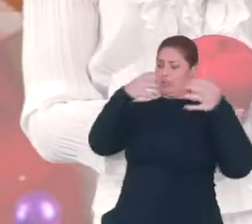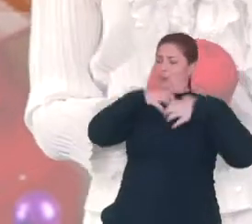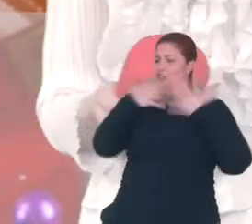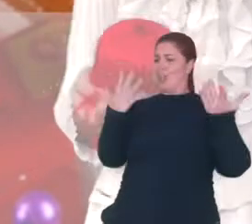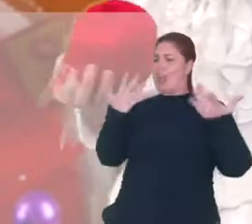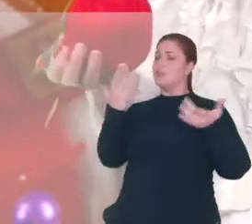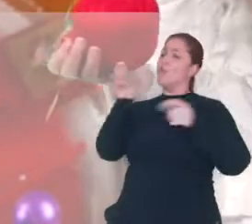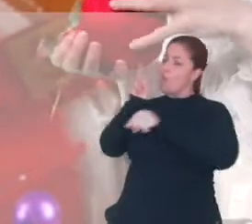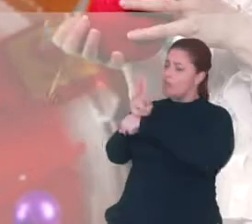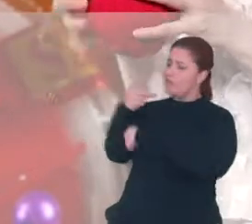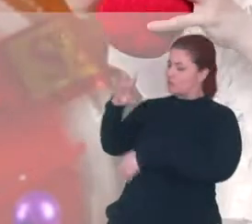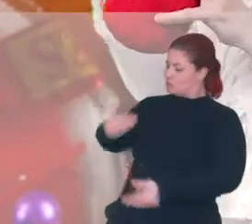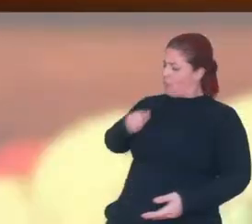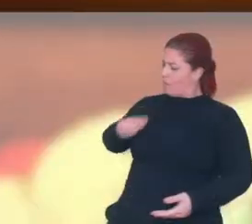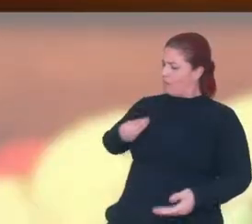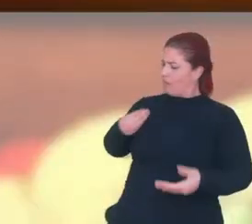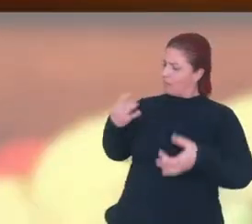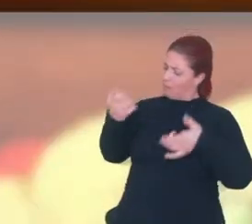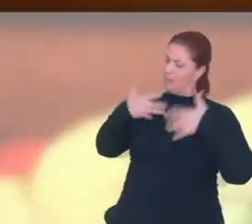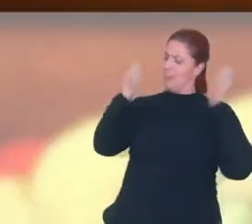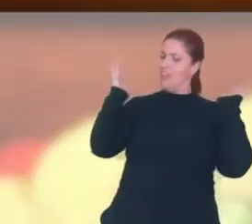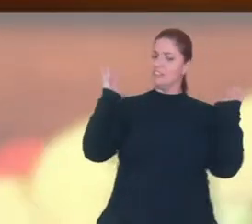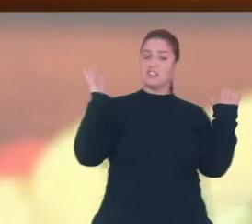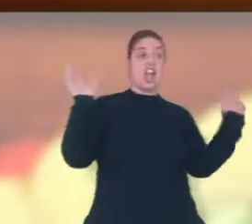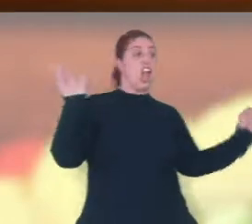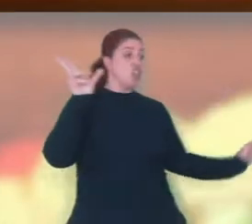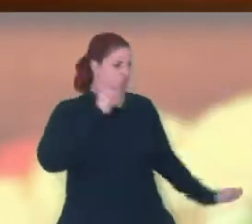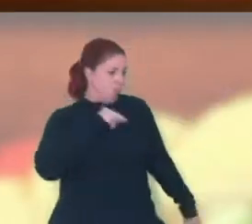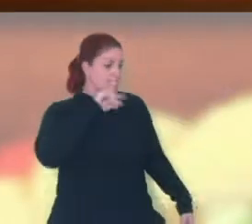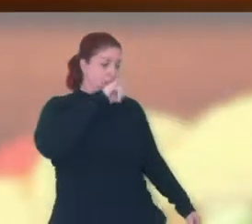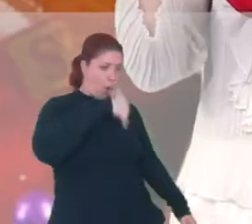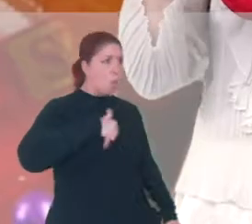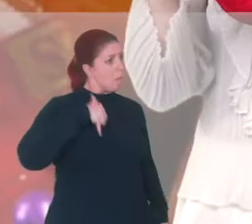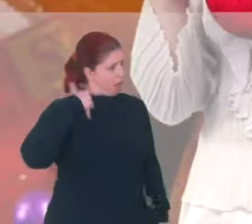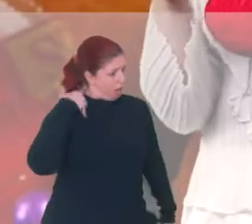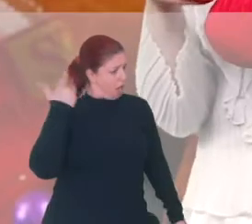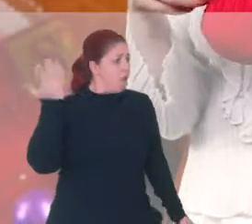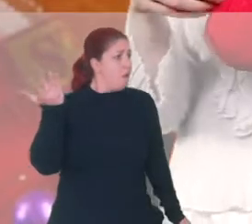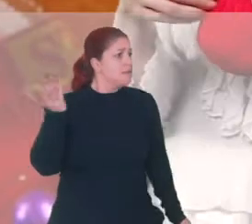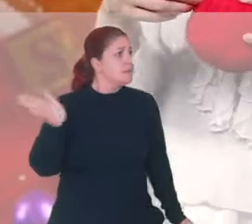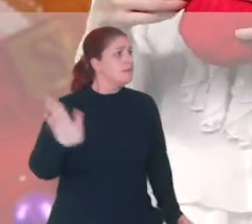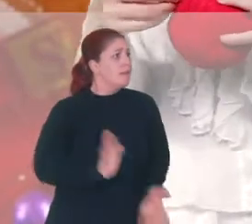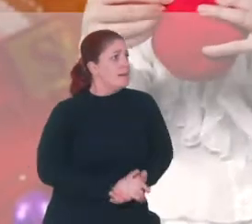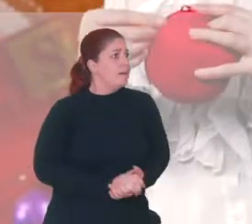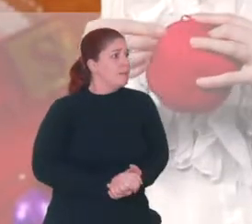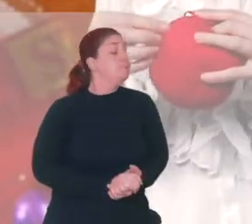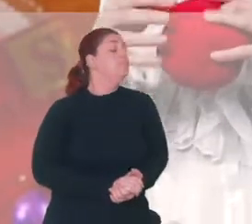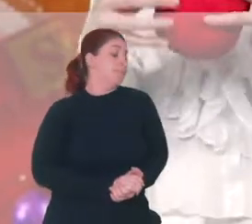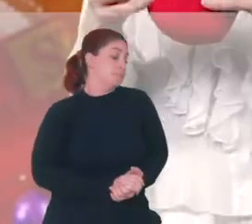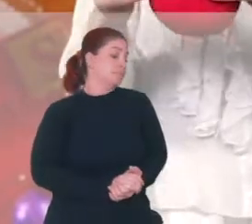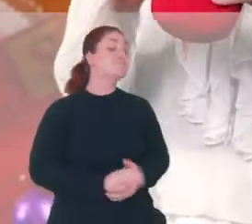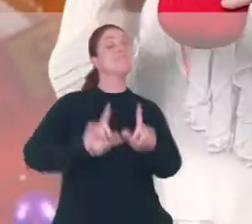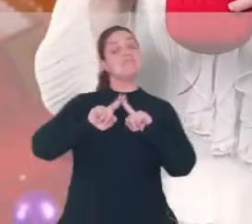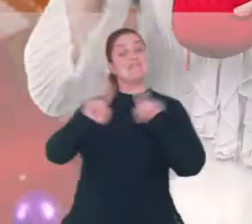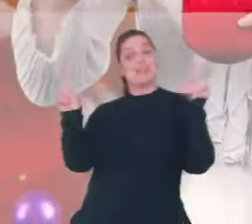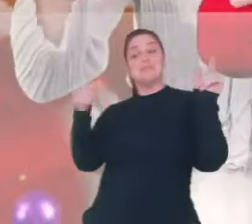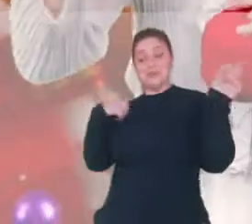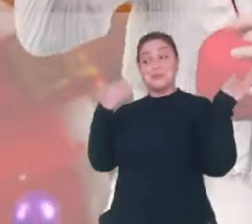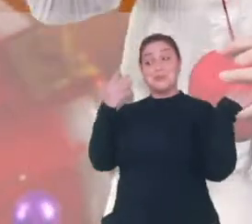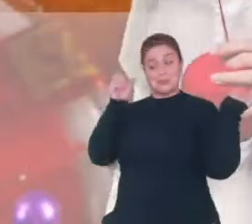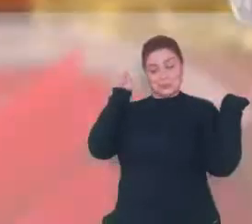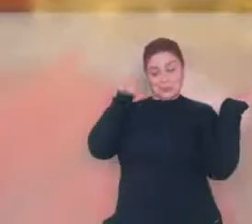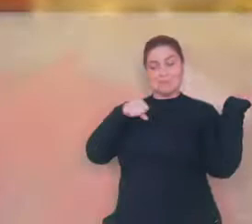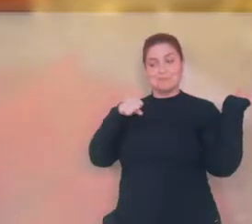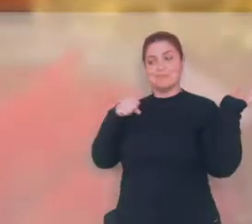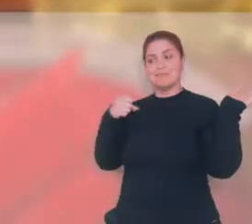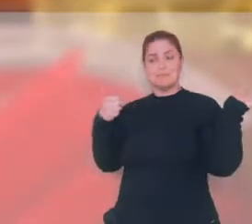da sua vida e me deixe em paz. Mas a senhora é mesmo orgulhosa, não? Ah, mas de certo que sou. E